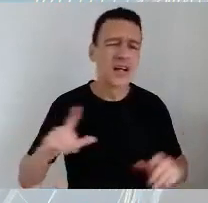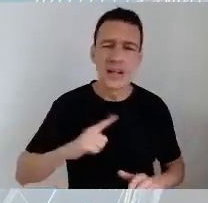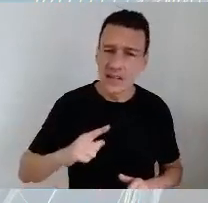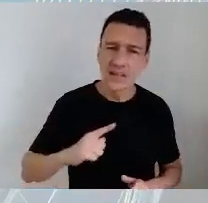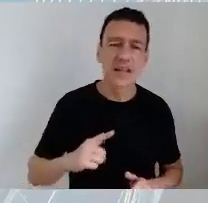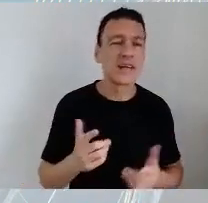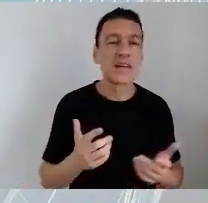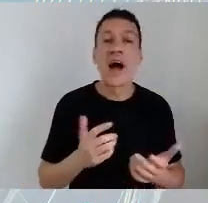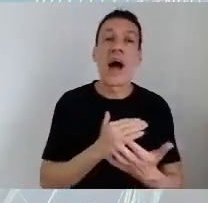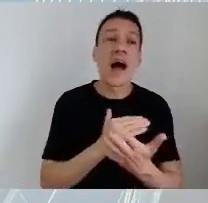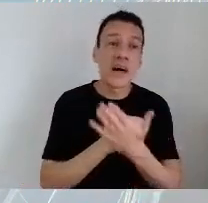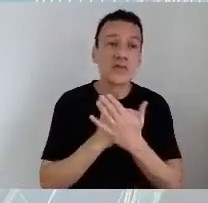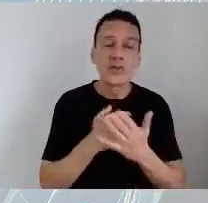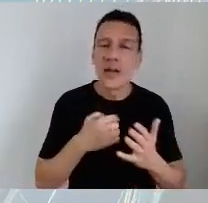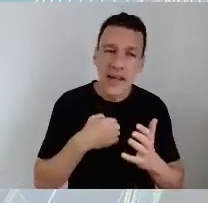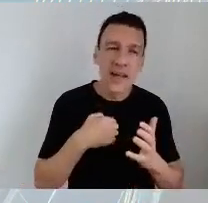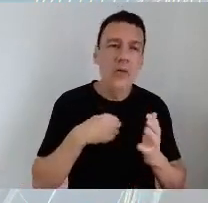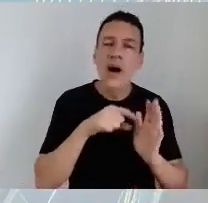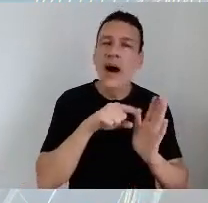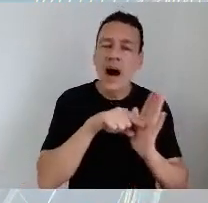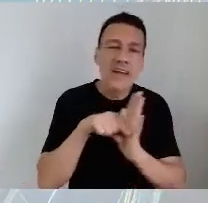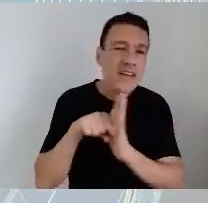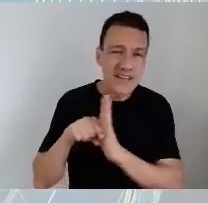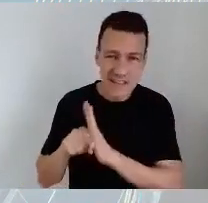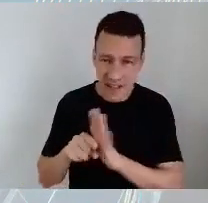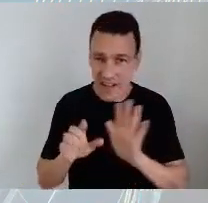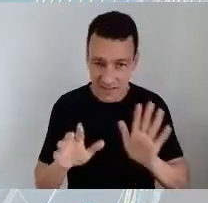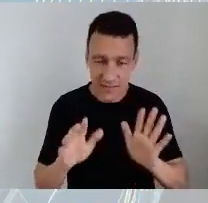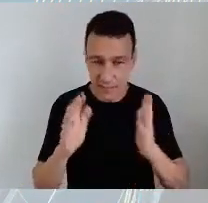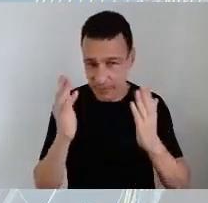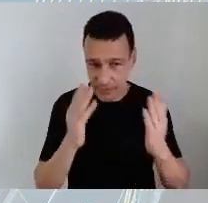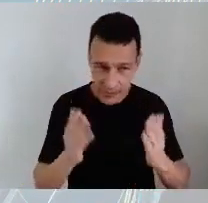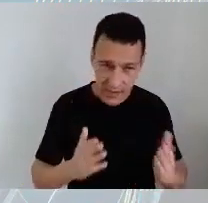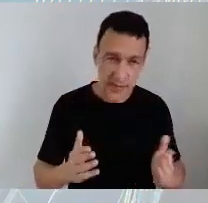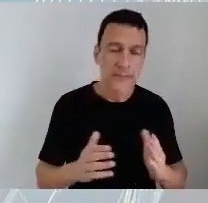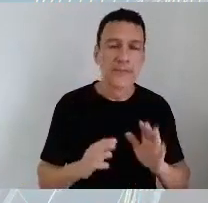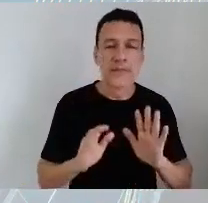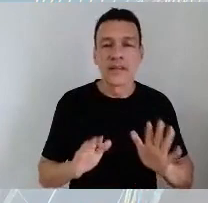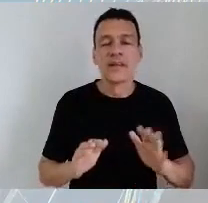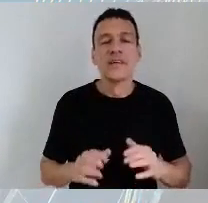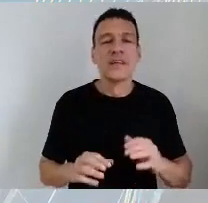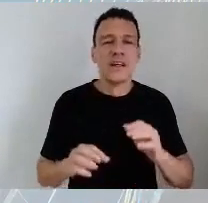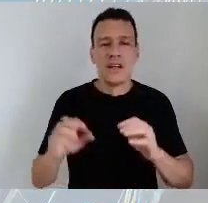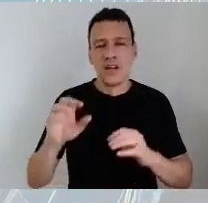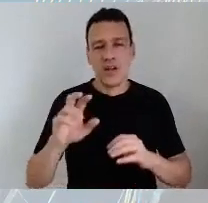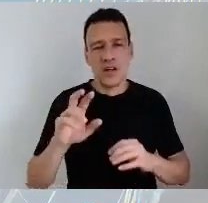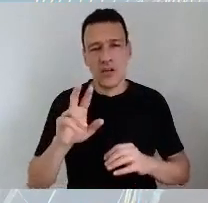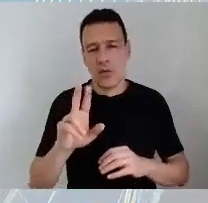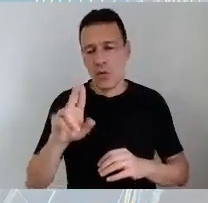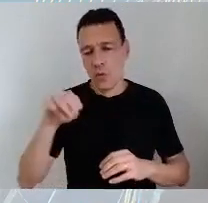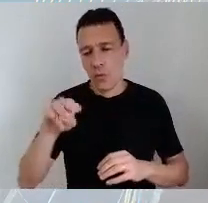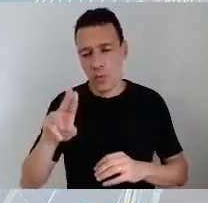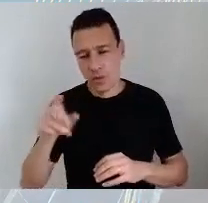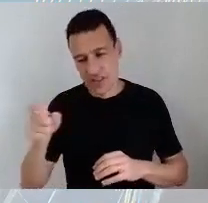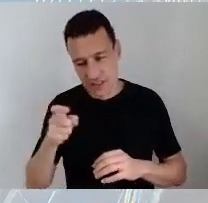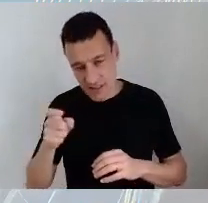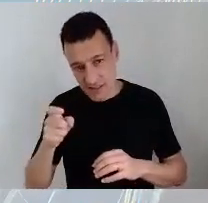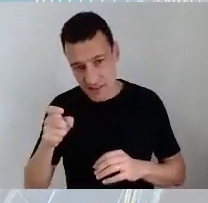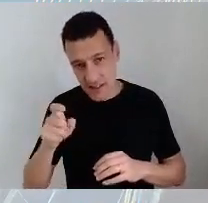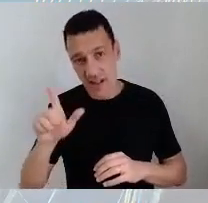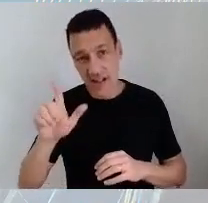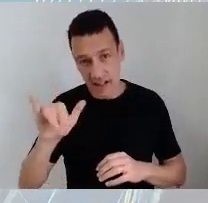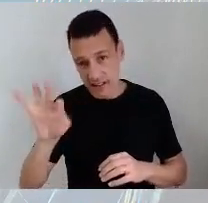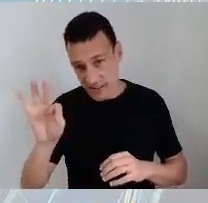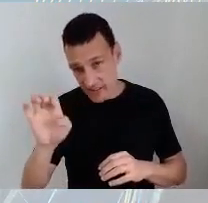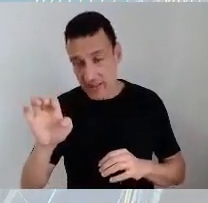correspondência do MOOCs Lite com o SUS. Além disso, o SUS ele também corresponde a 2 principais princípios